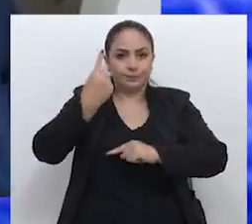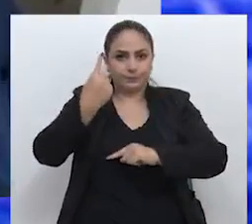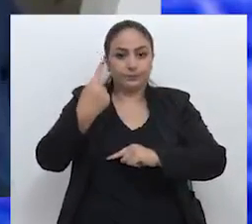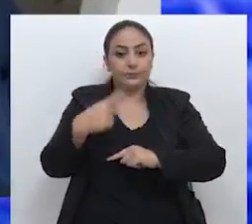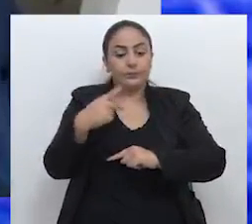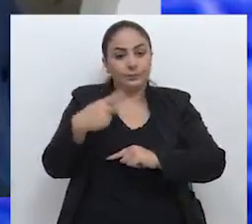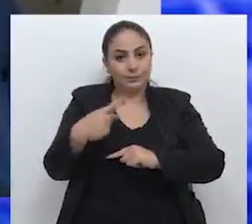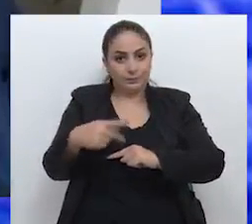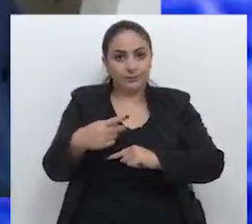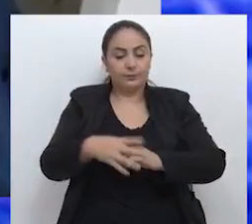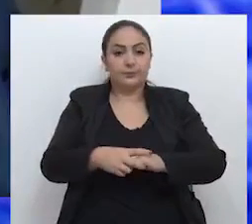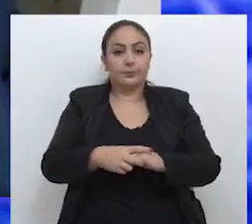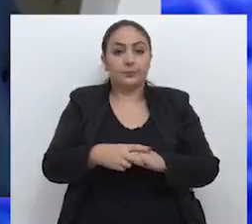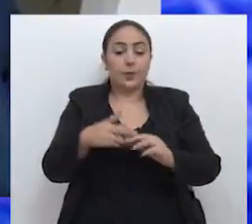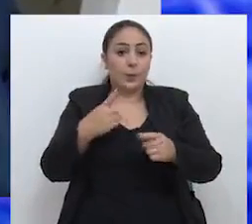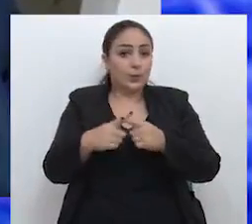enfrentamento,